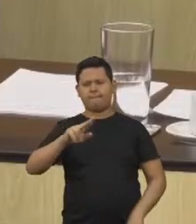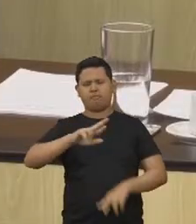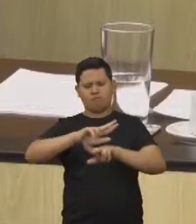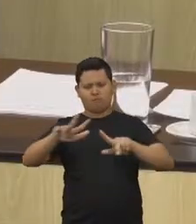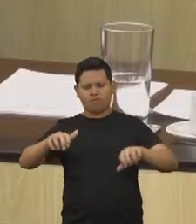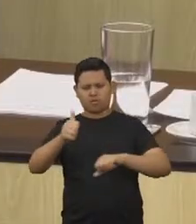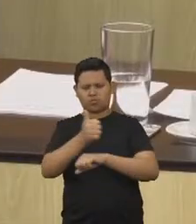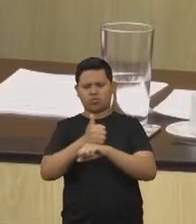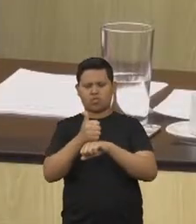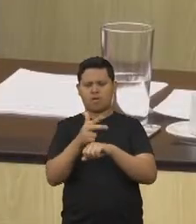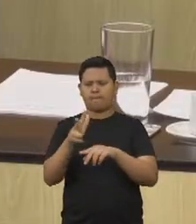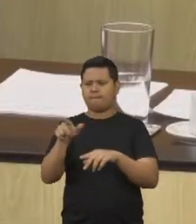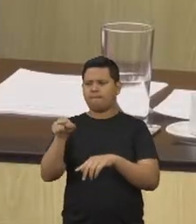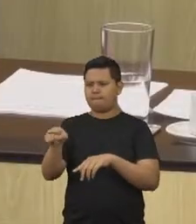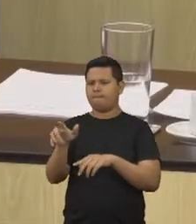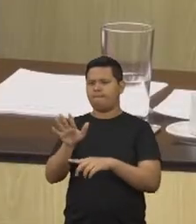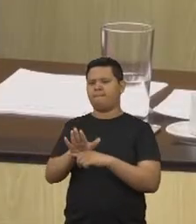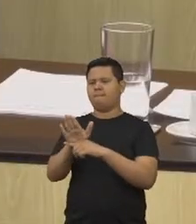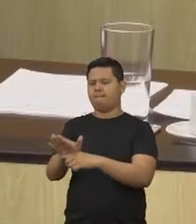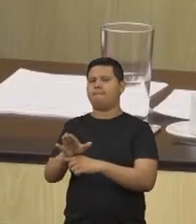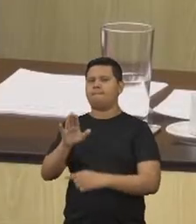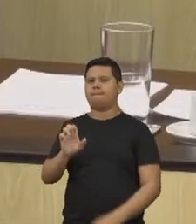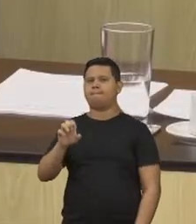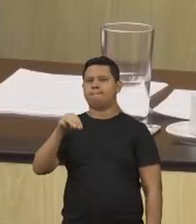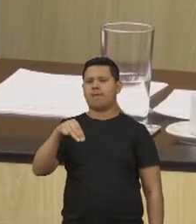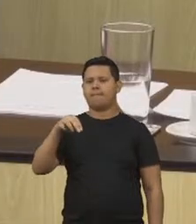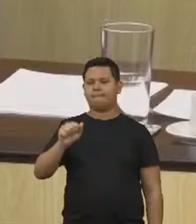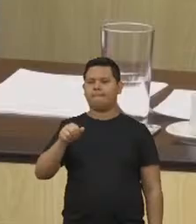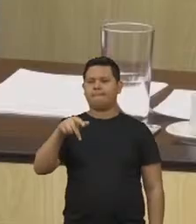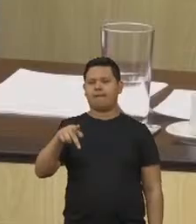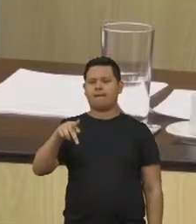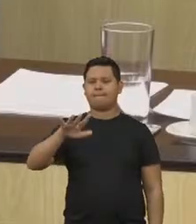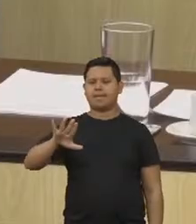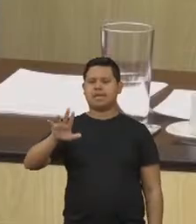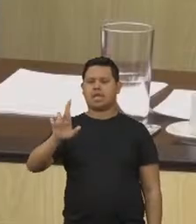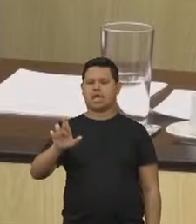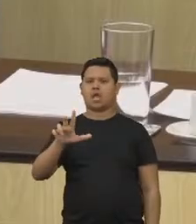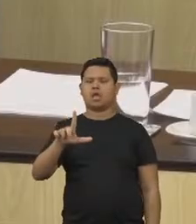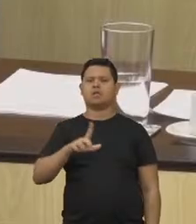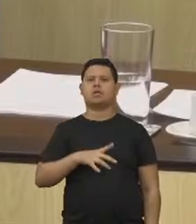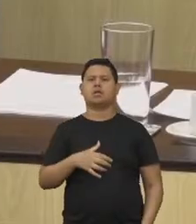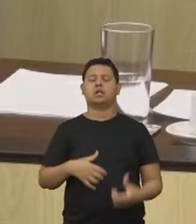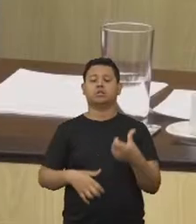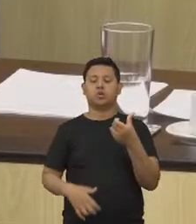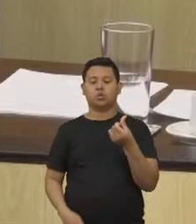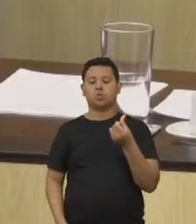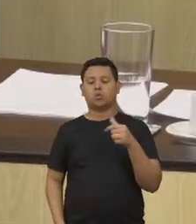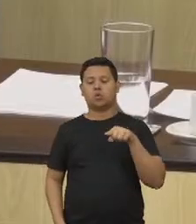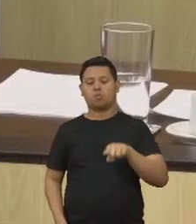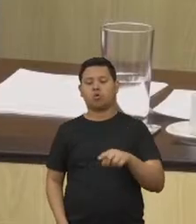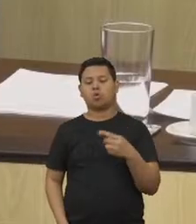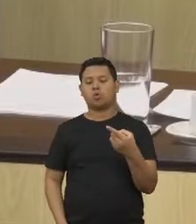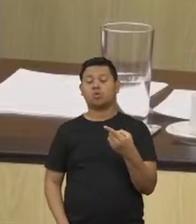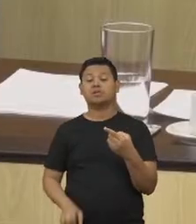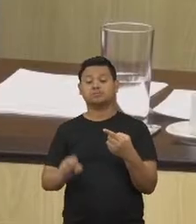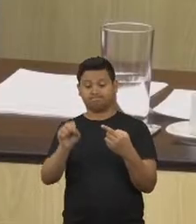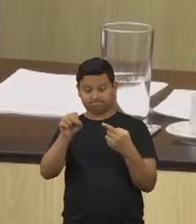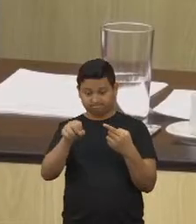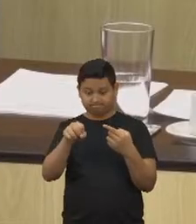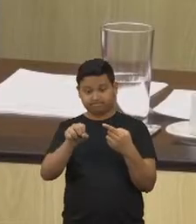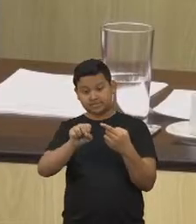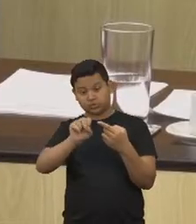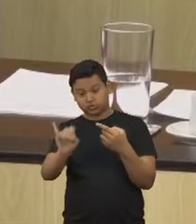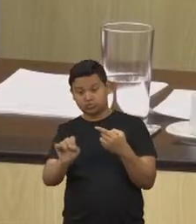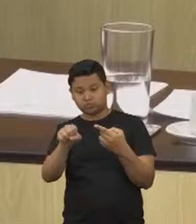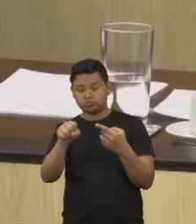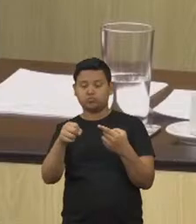de apoio para reabilitação, EMAP-R. 6.1. Caso positivo, informar a quantidade de